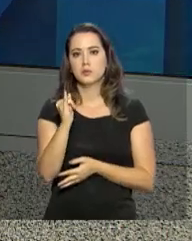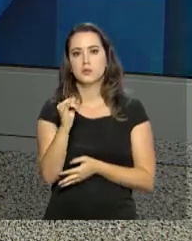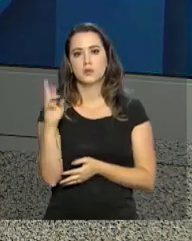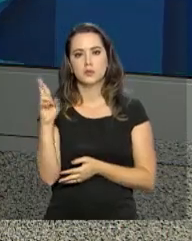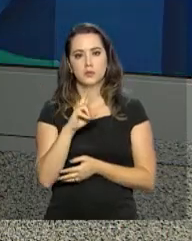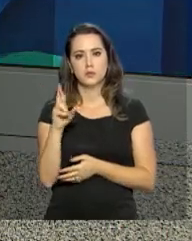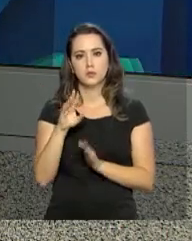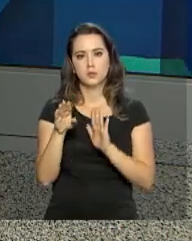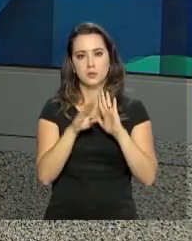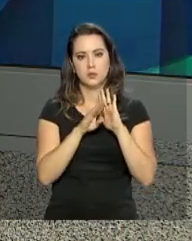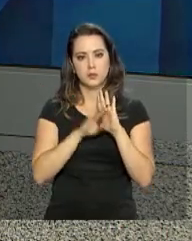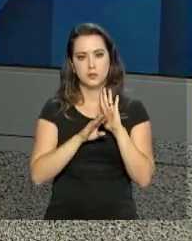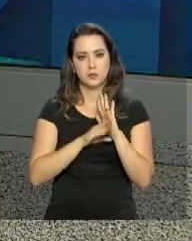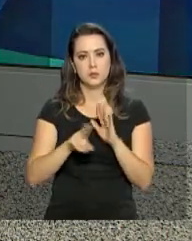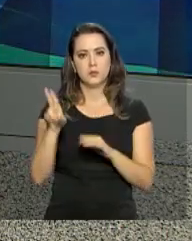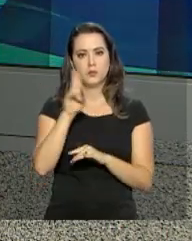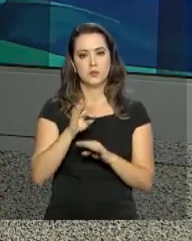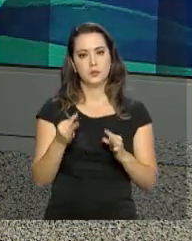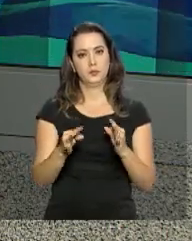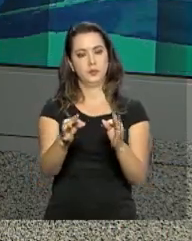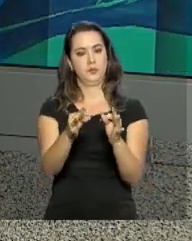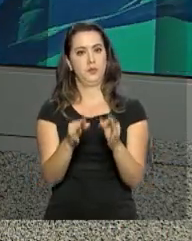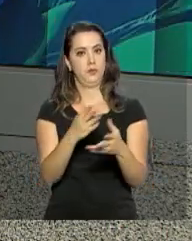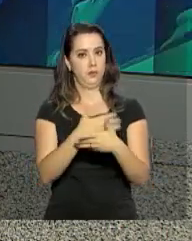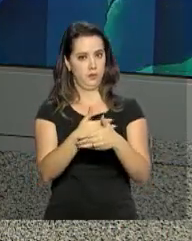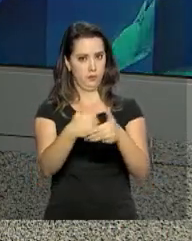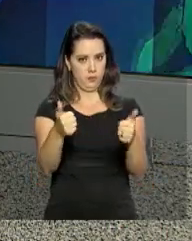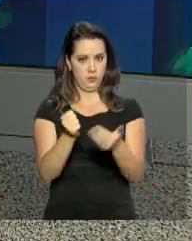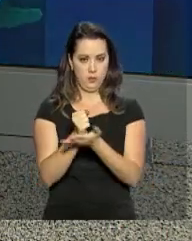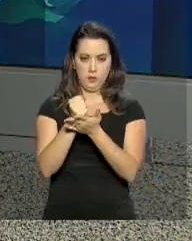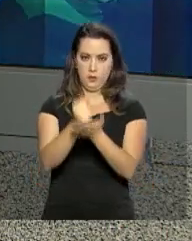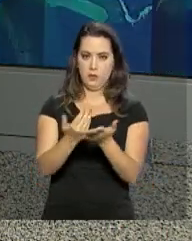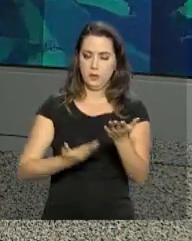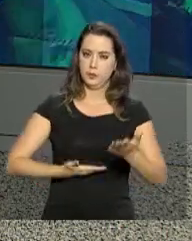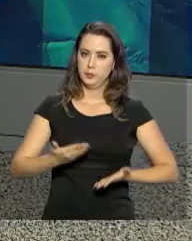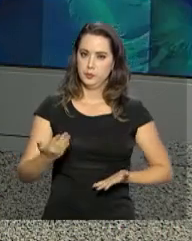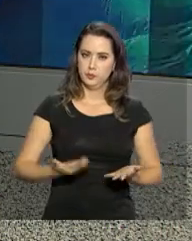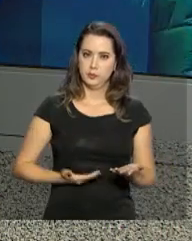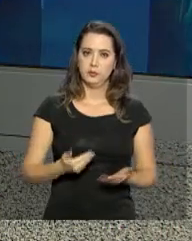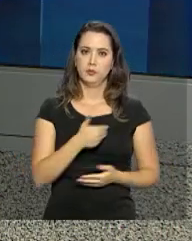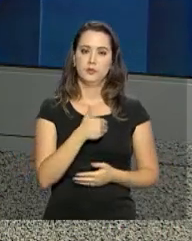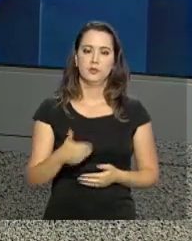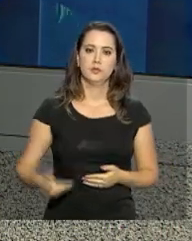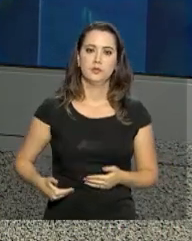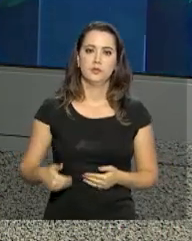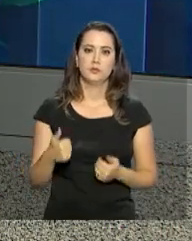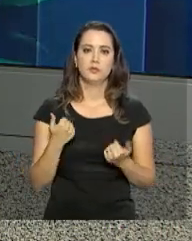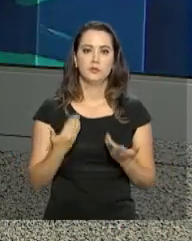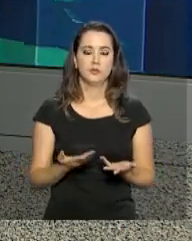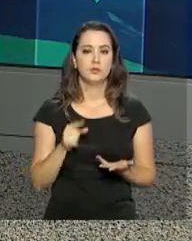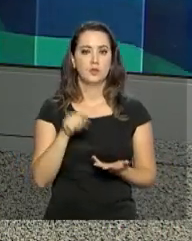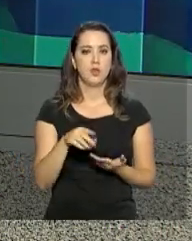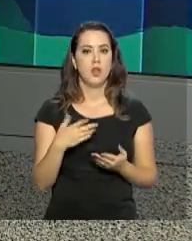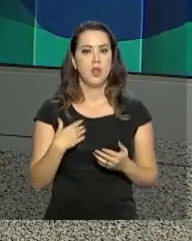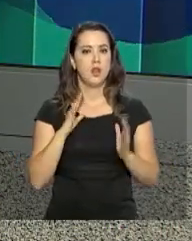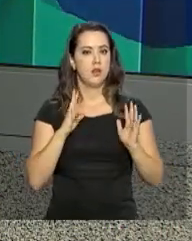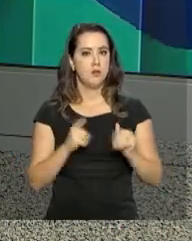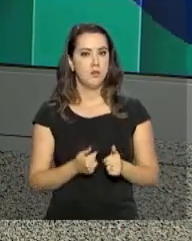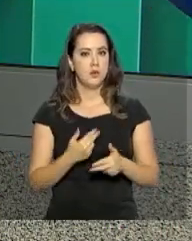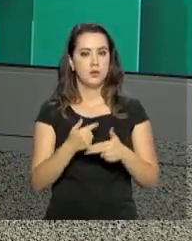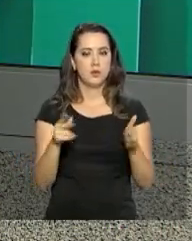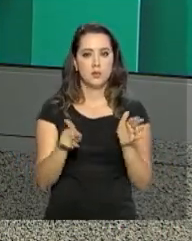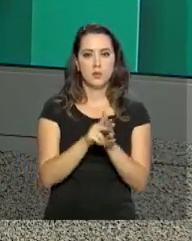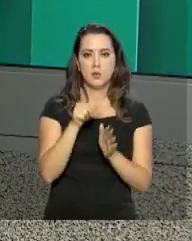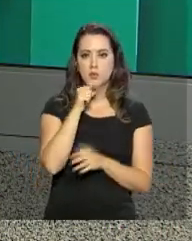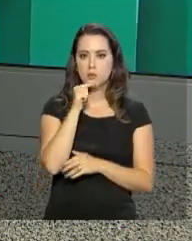bilhão de reais em projetos que usam a tecnologia para melhorar a oferta de serviços públicos saneamento e recursos